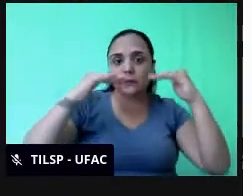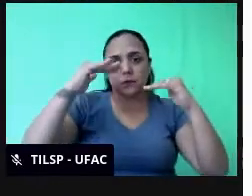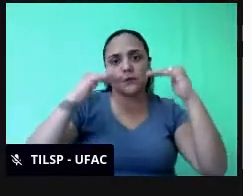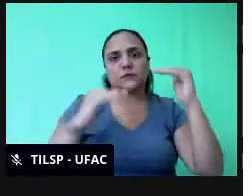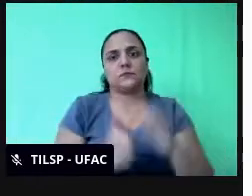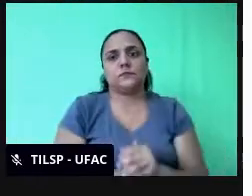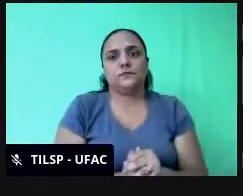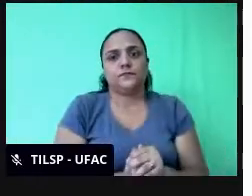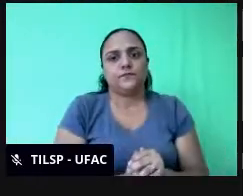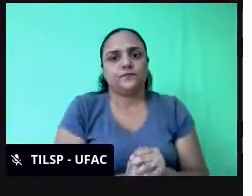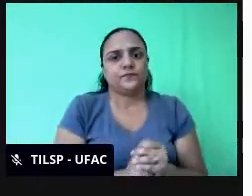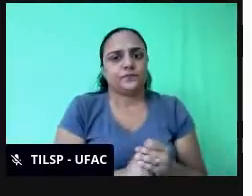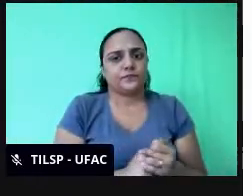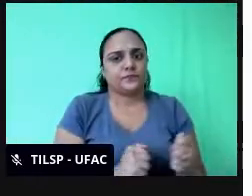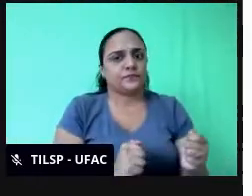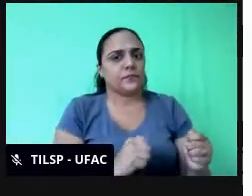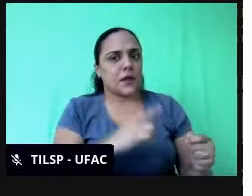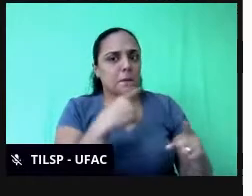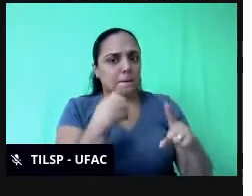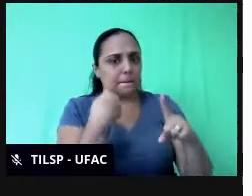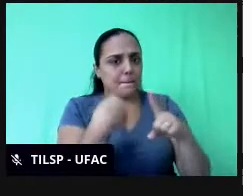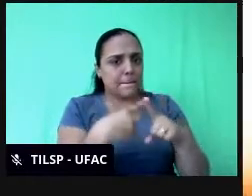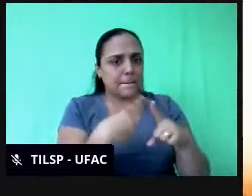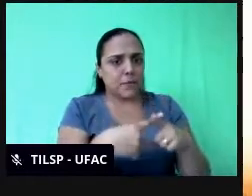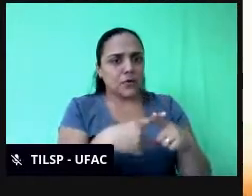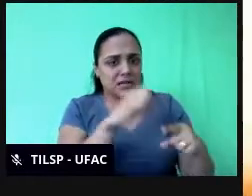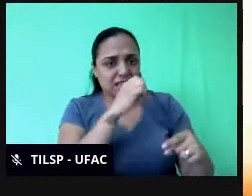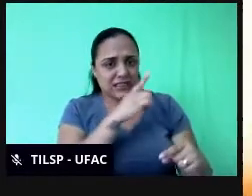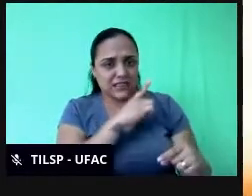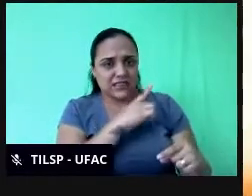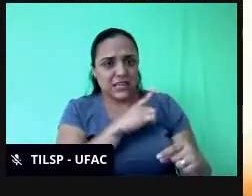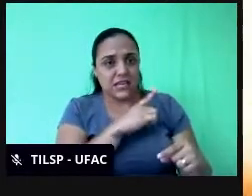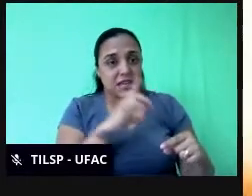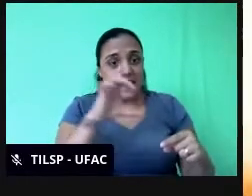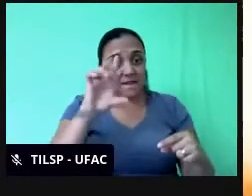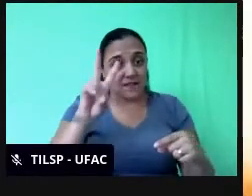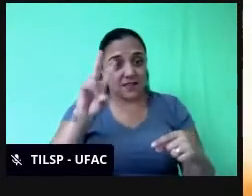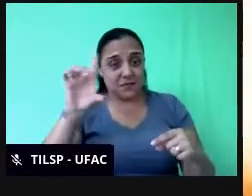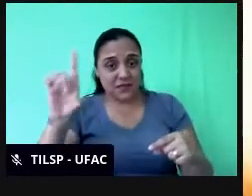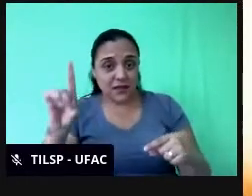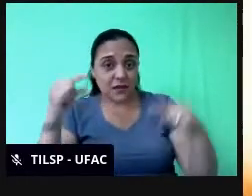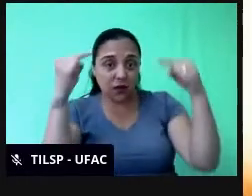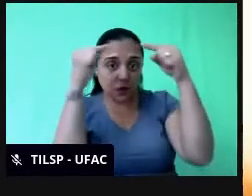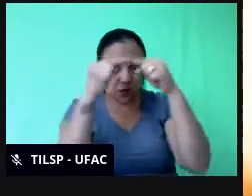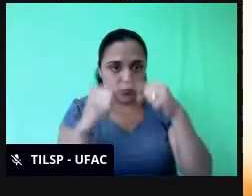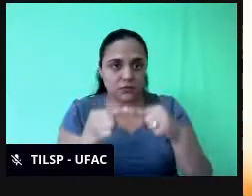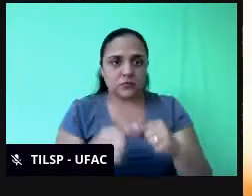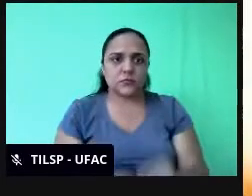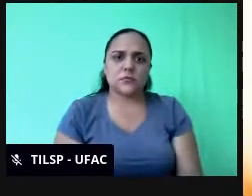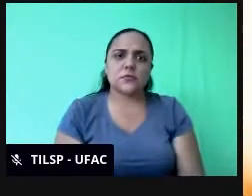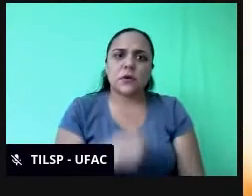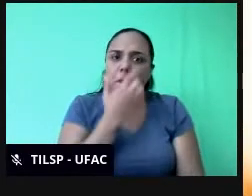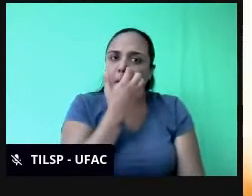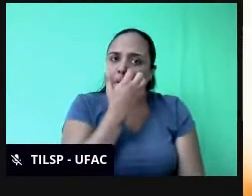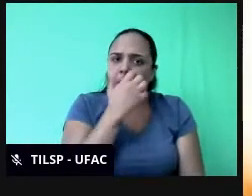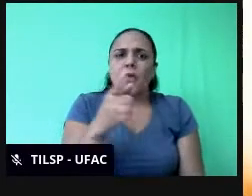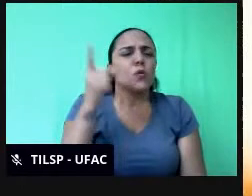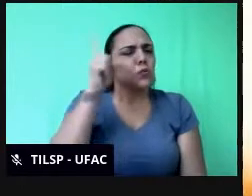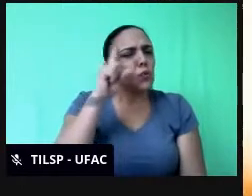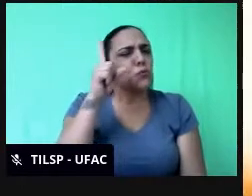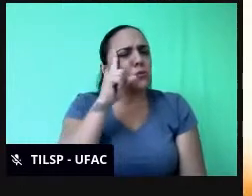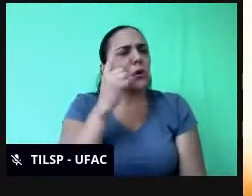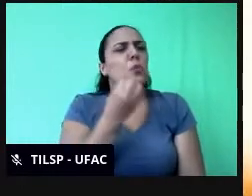vitamina D acima de 50 nanogramas por ml. Bom, quanto por dia? Então, gente,